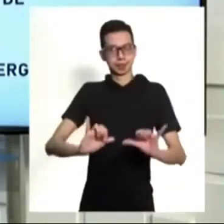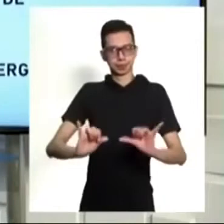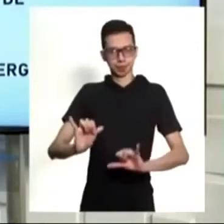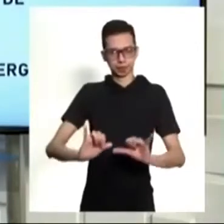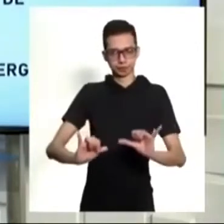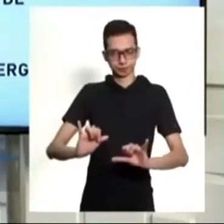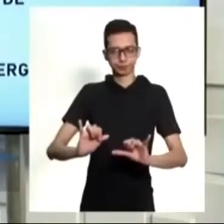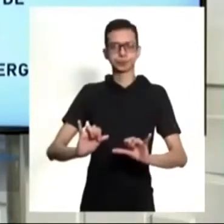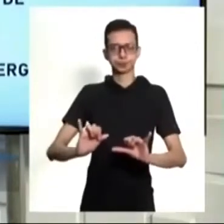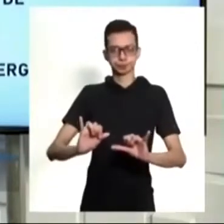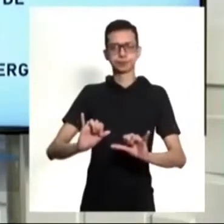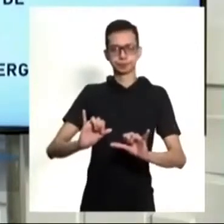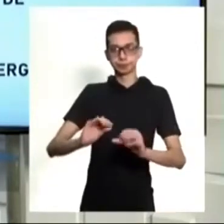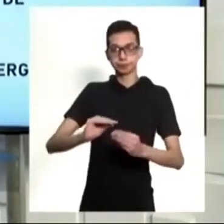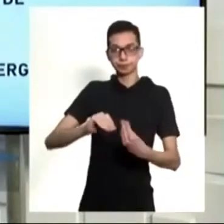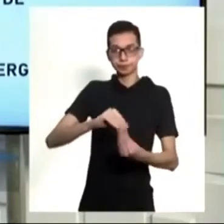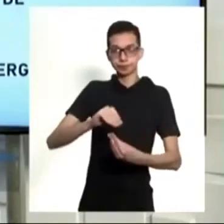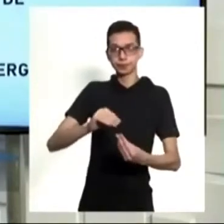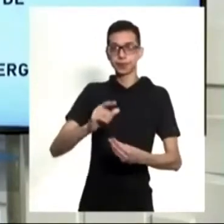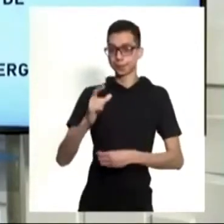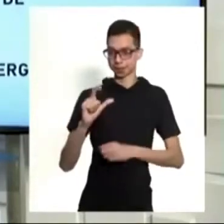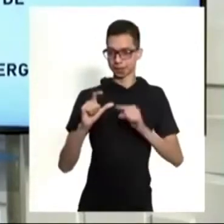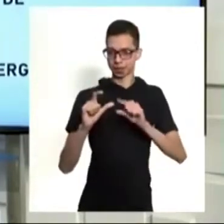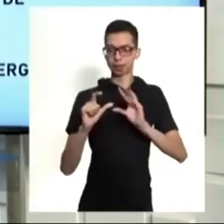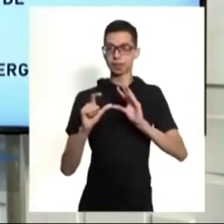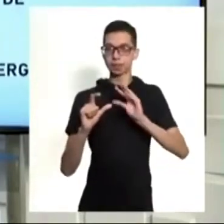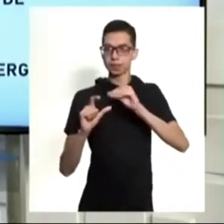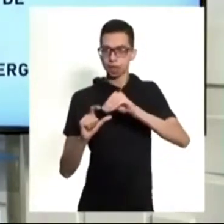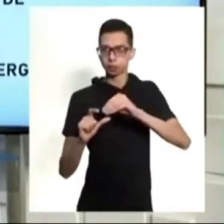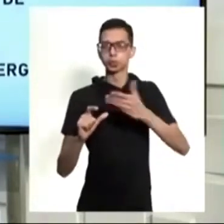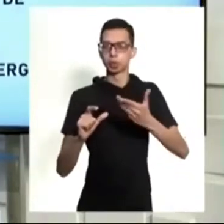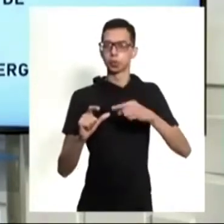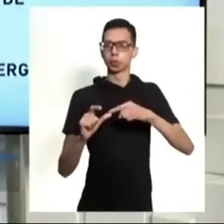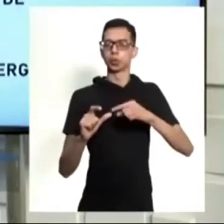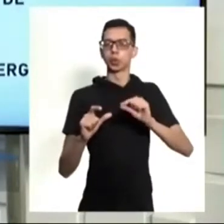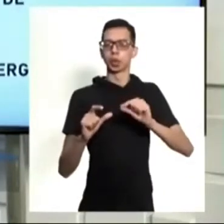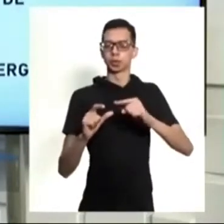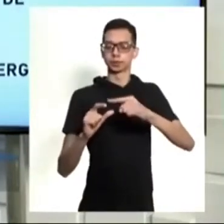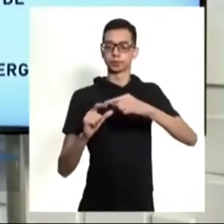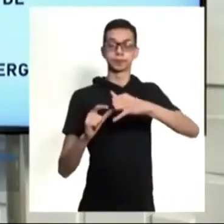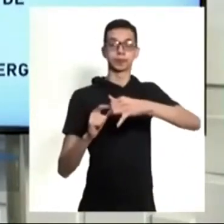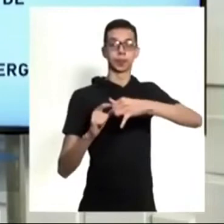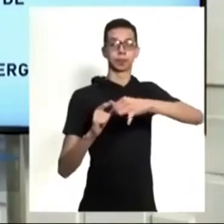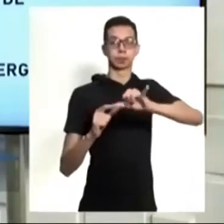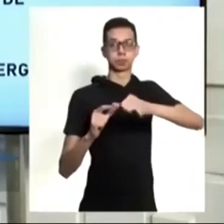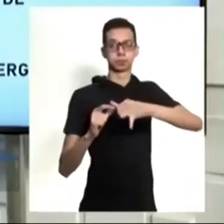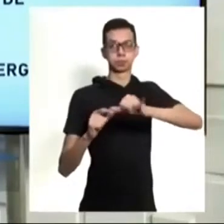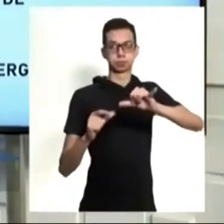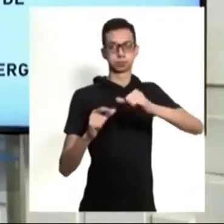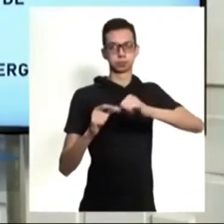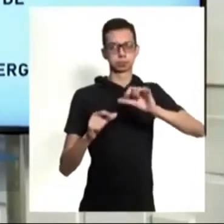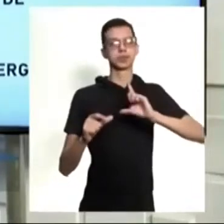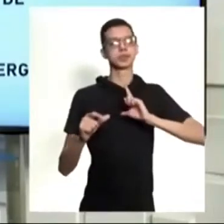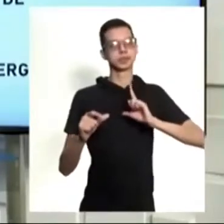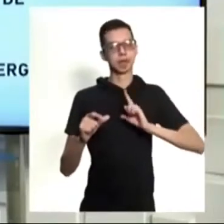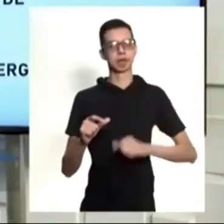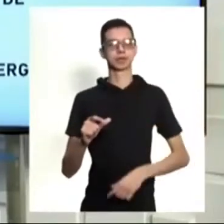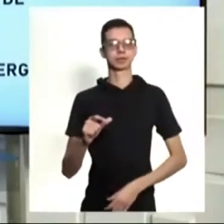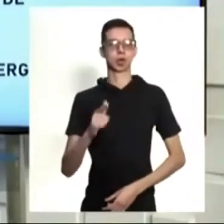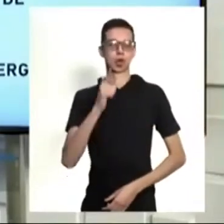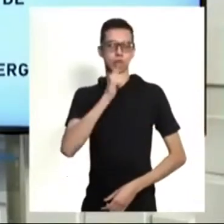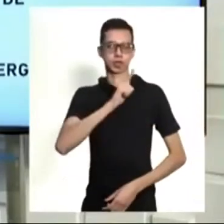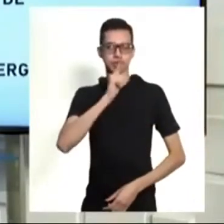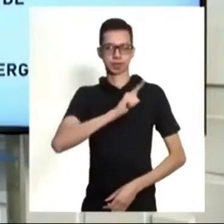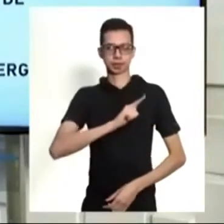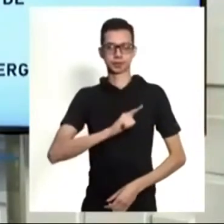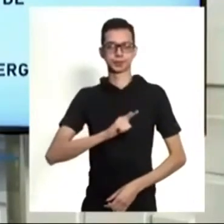uma reação química, né, dentro da pilha, eu consigo gerar, né, corrente elétrica, eu consigo ter uma transferência de elétrons de um elemento